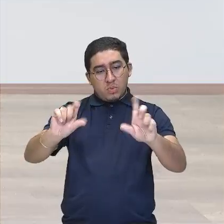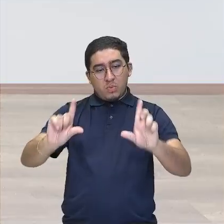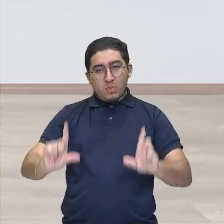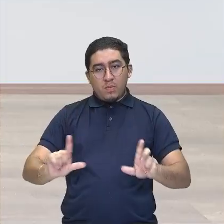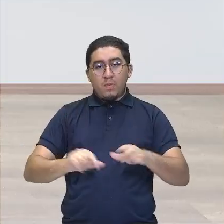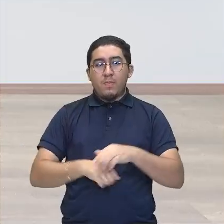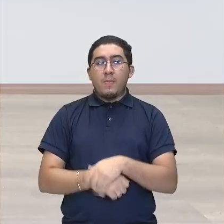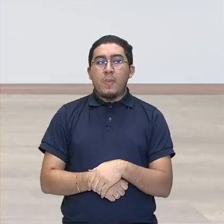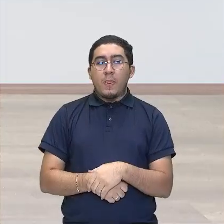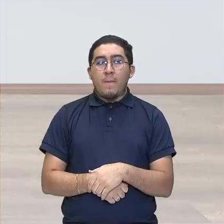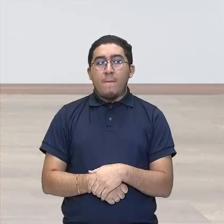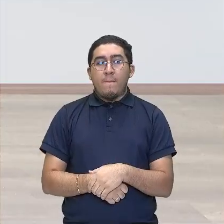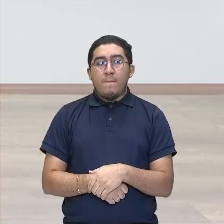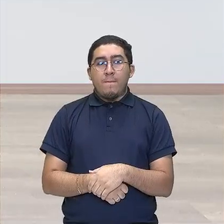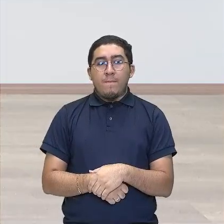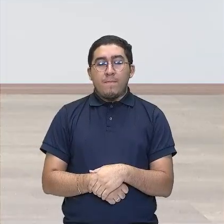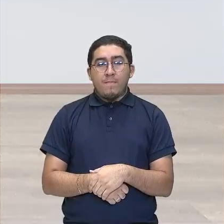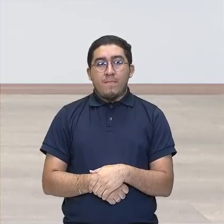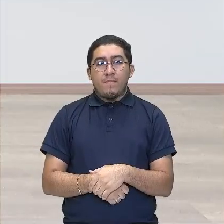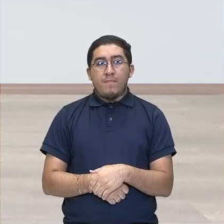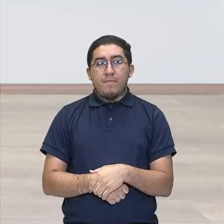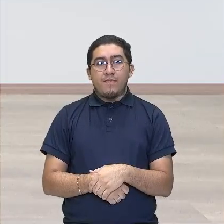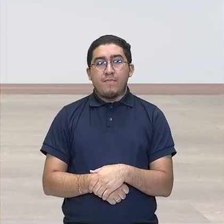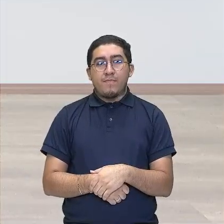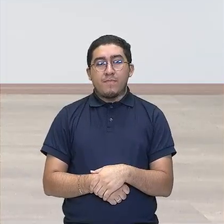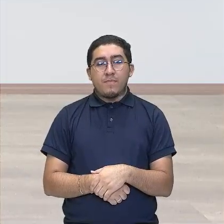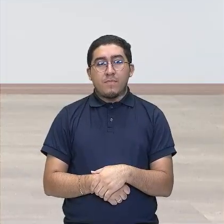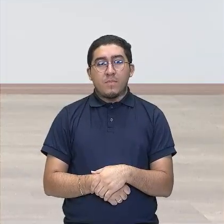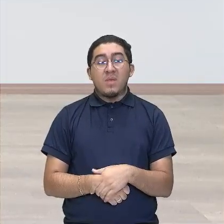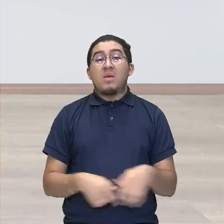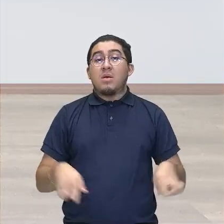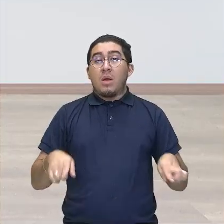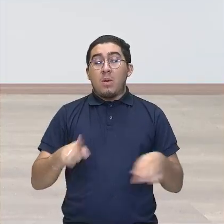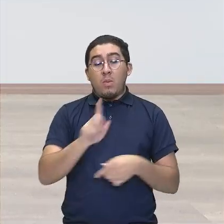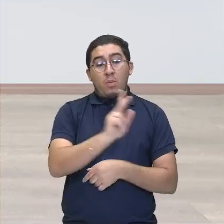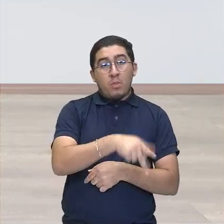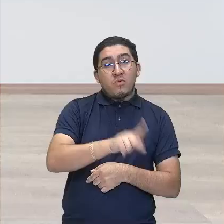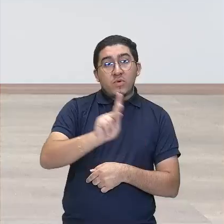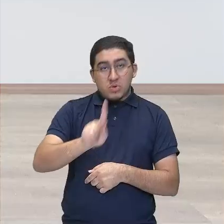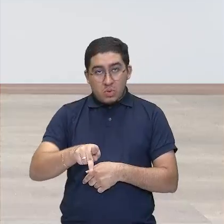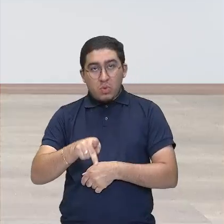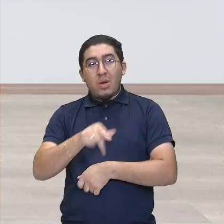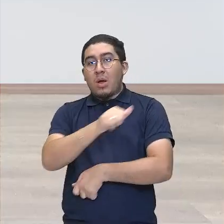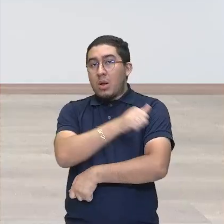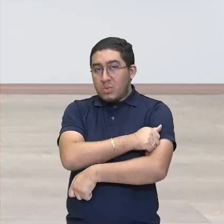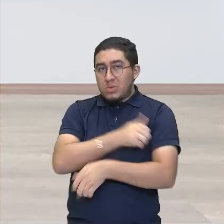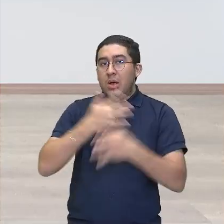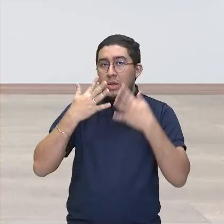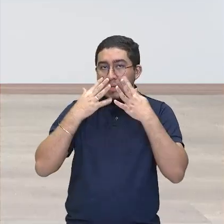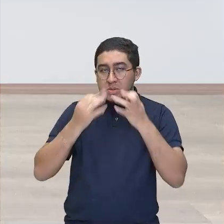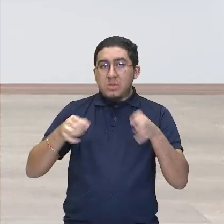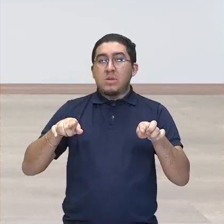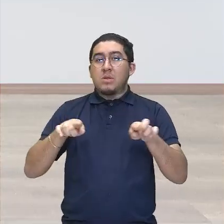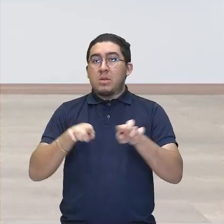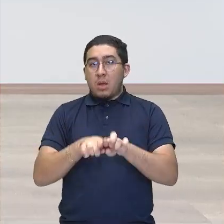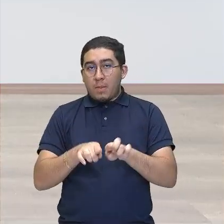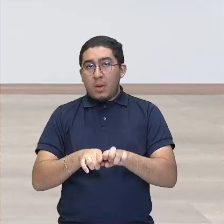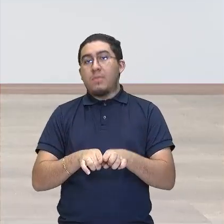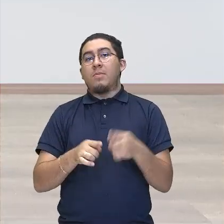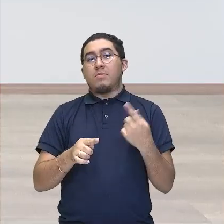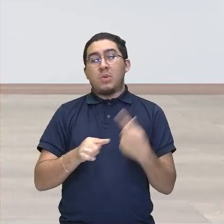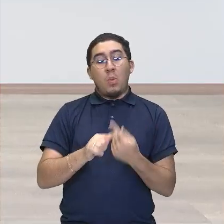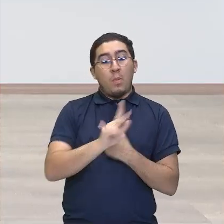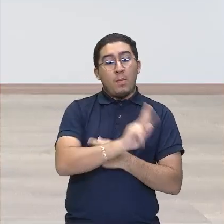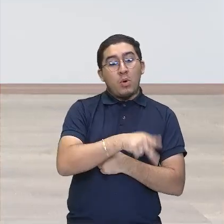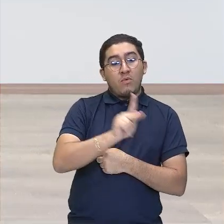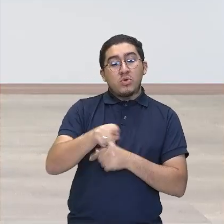vai para o professor, mas ela também vai ser para o estudante. Então, é o momento que o professor ministrante tem ali para ter um